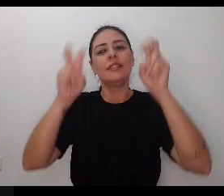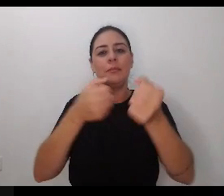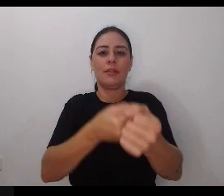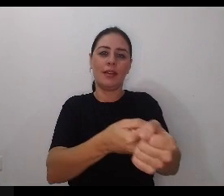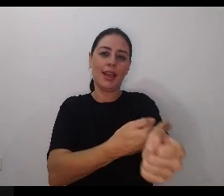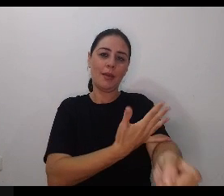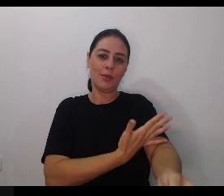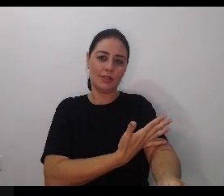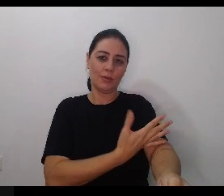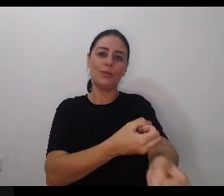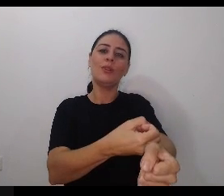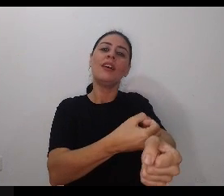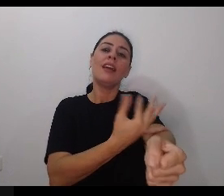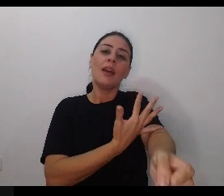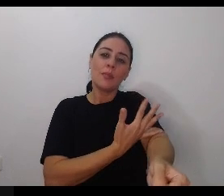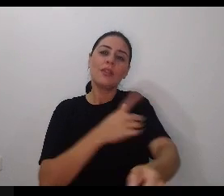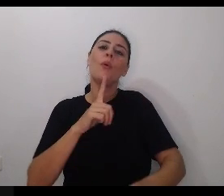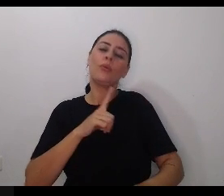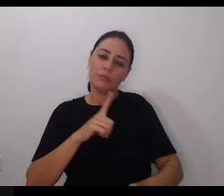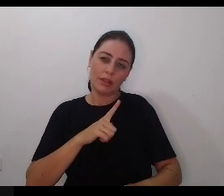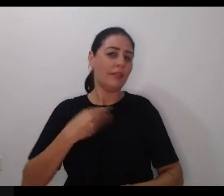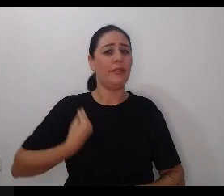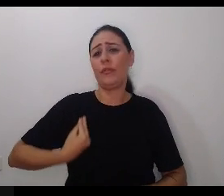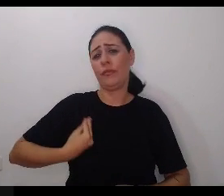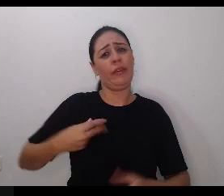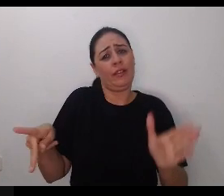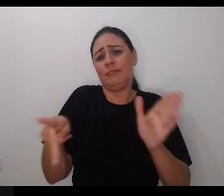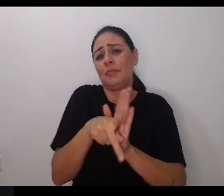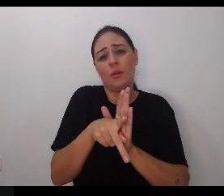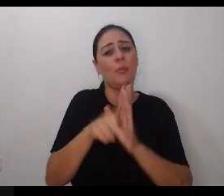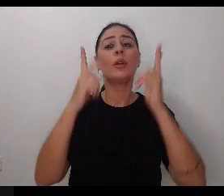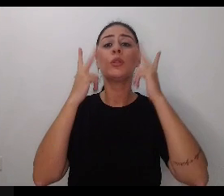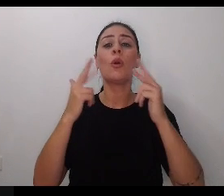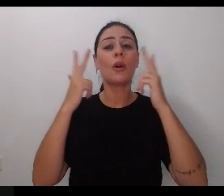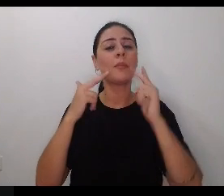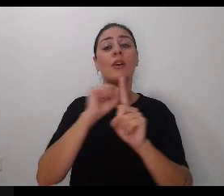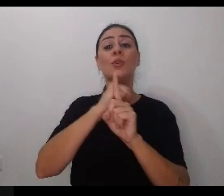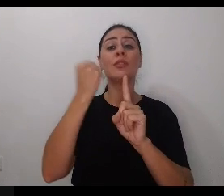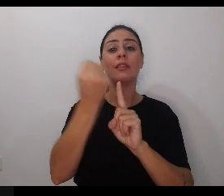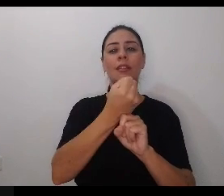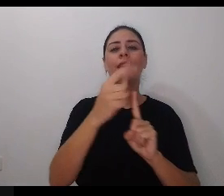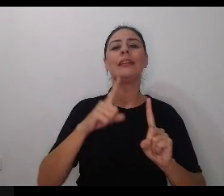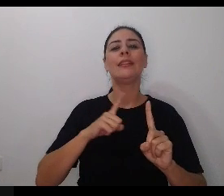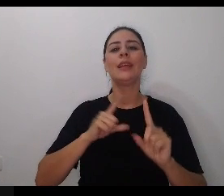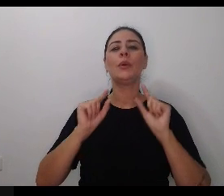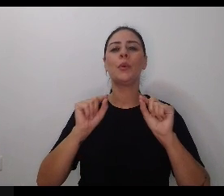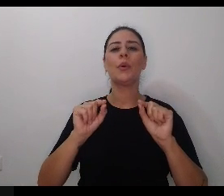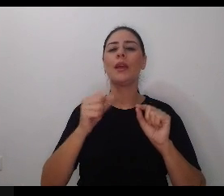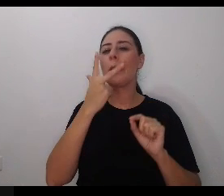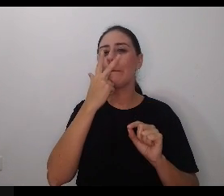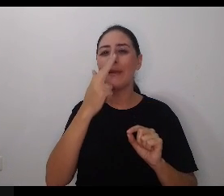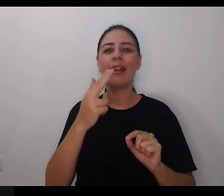Vamos começar falando sobre as emoções, então. As emoções, elas fazem parte da vida. A nossa sociedade tem